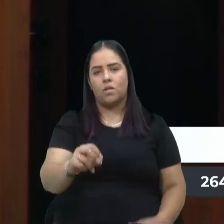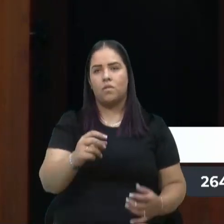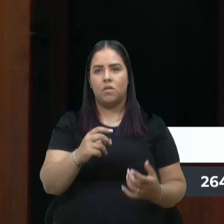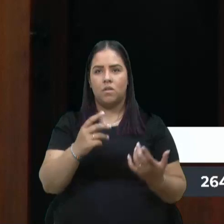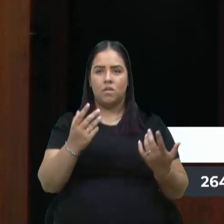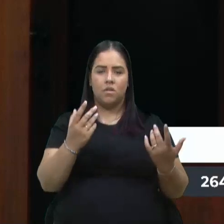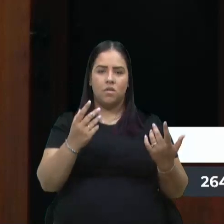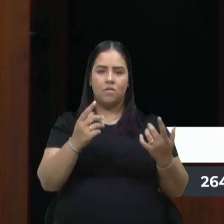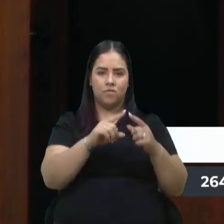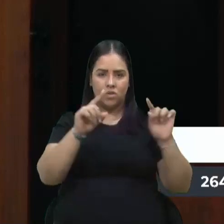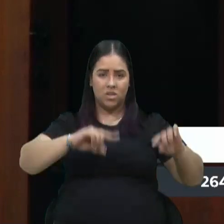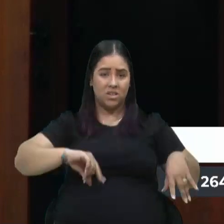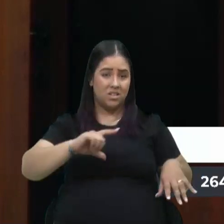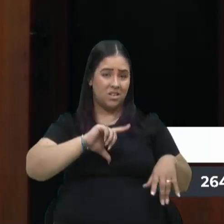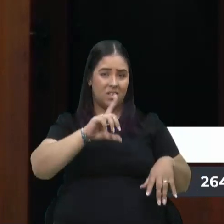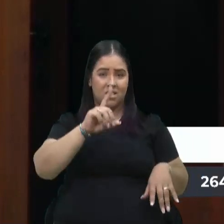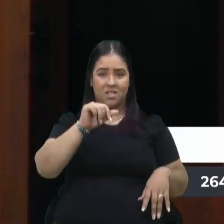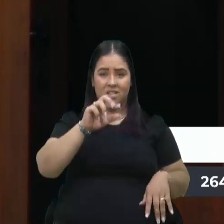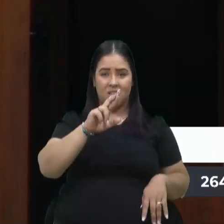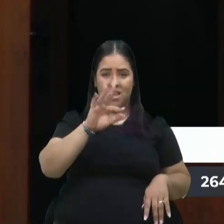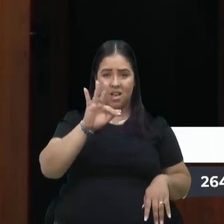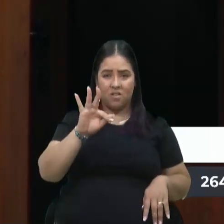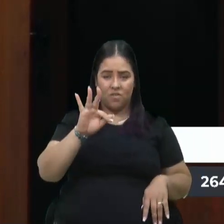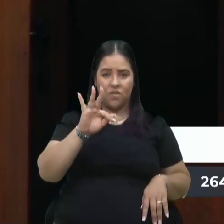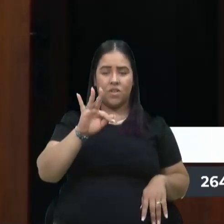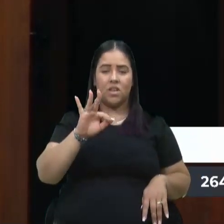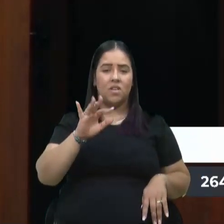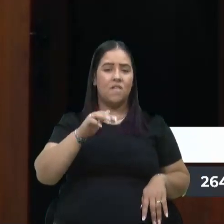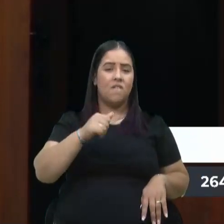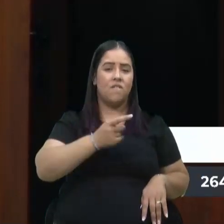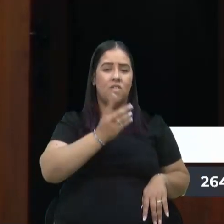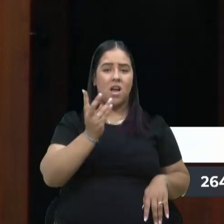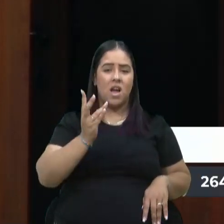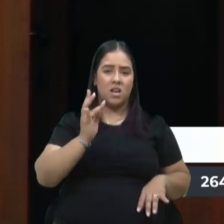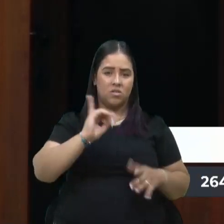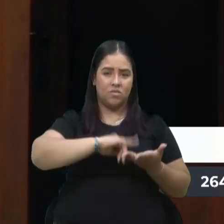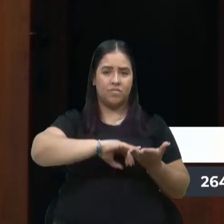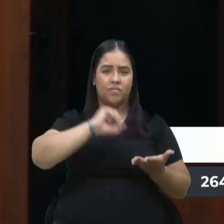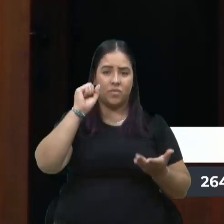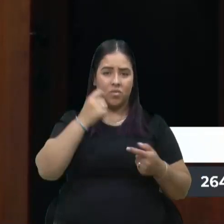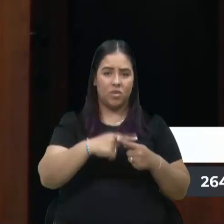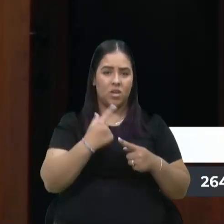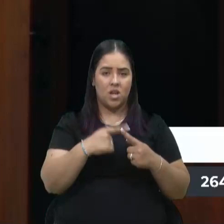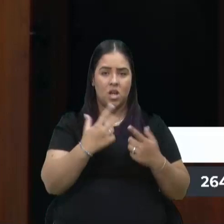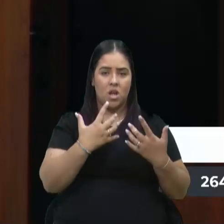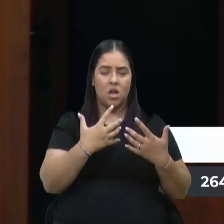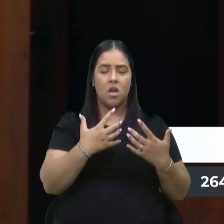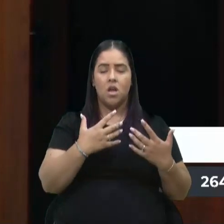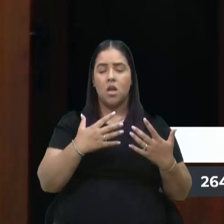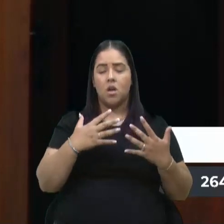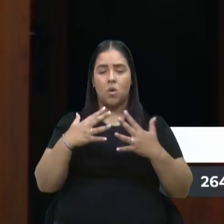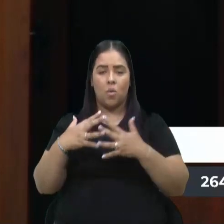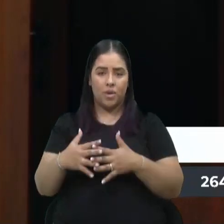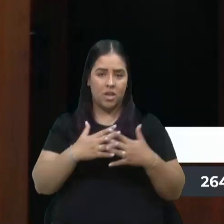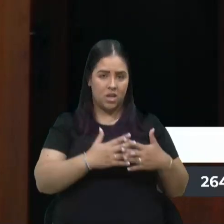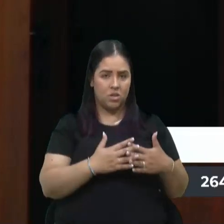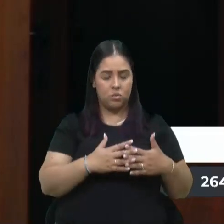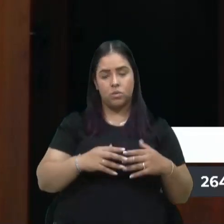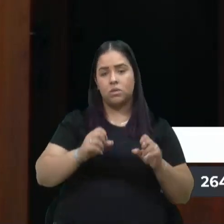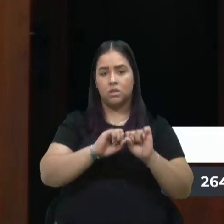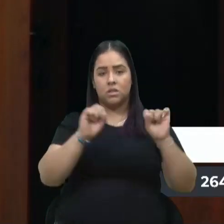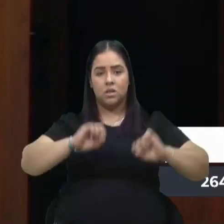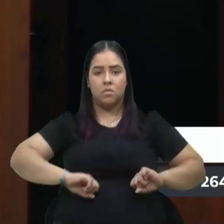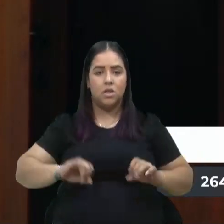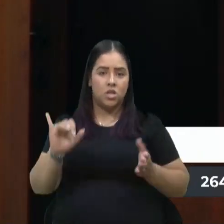da um monte de coisas, porque é muito complicado o sistema tributário brasileiro. E não só o sistema